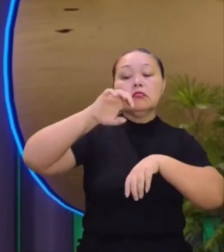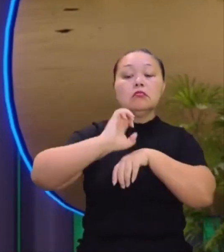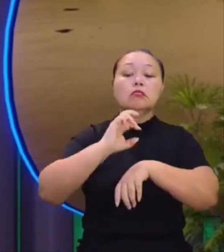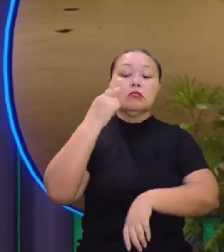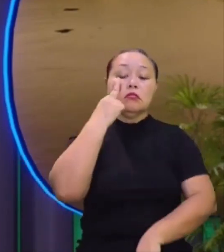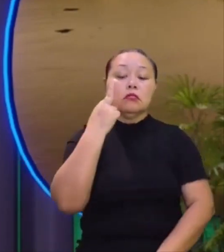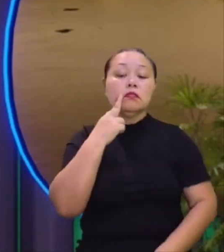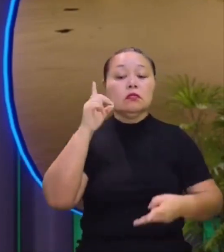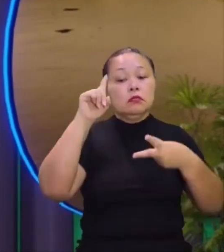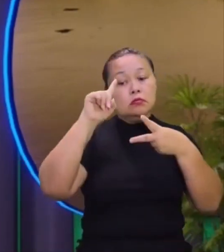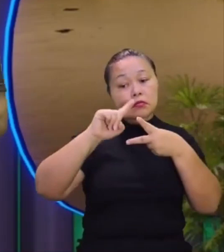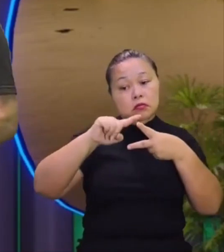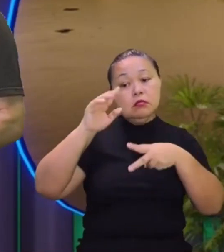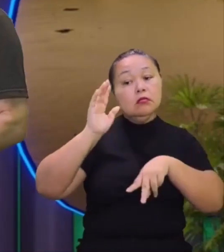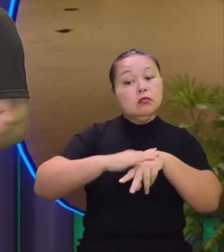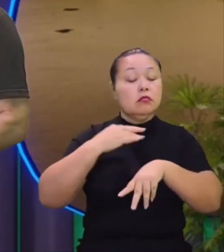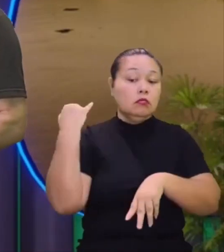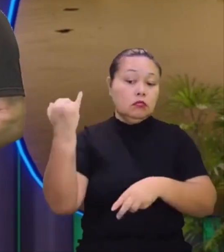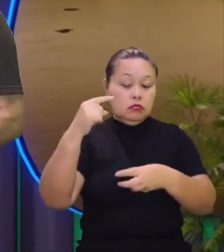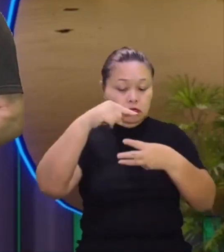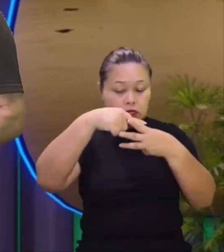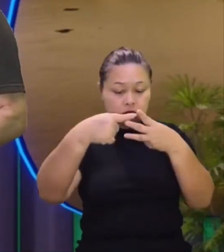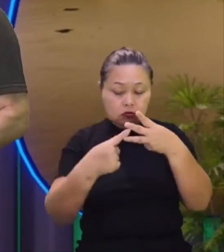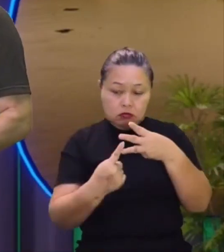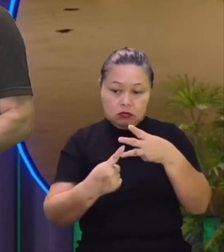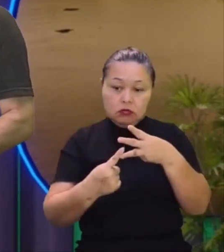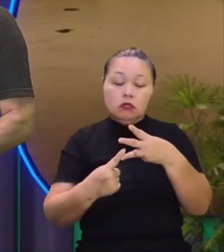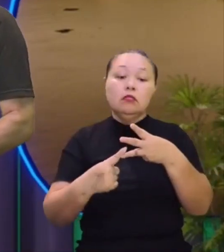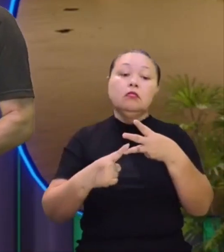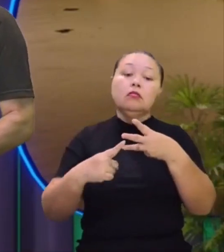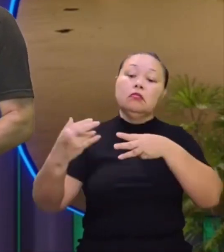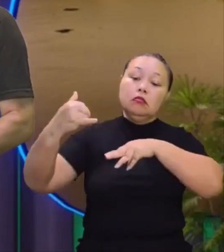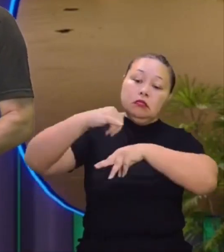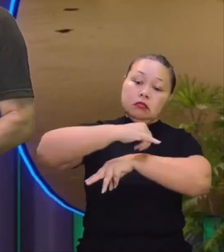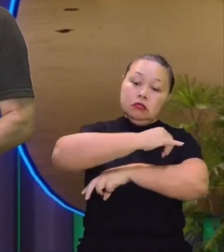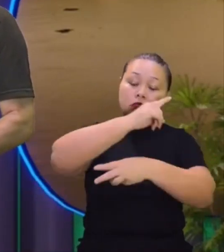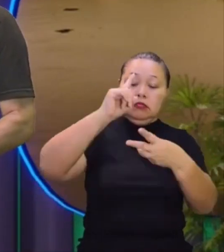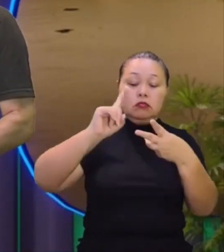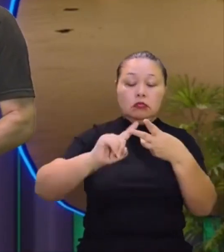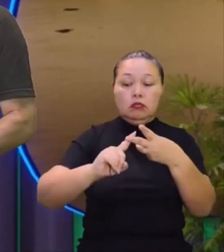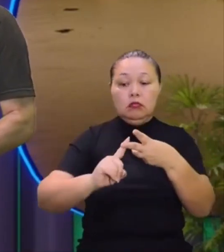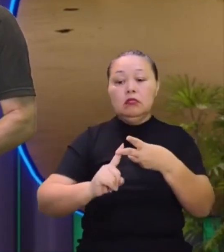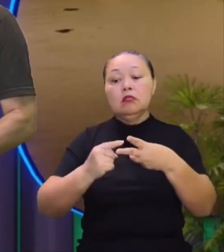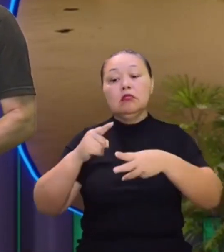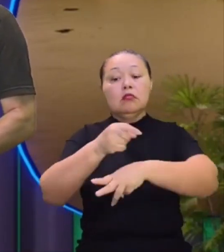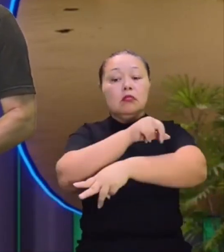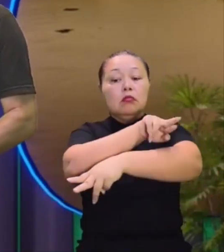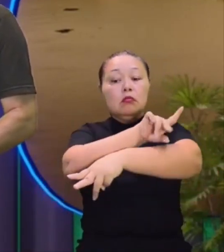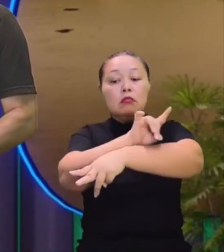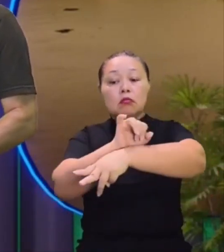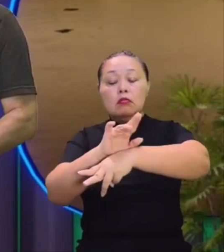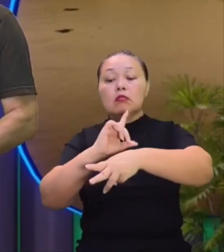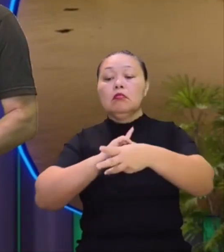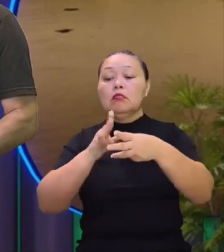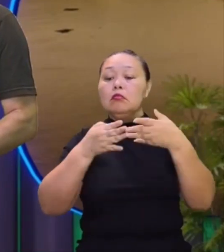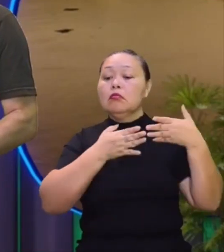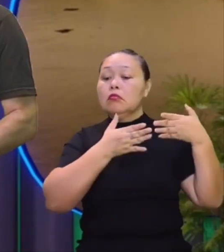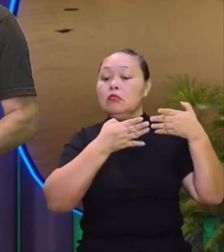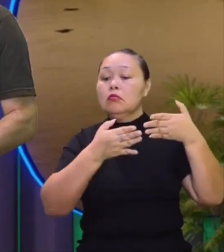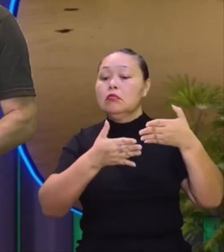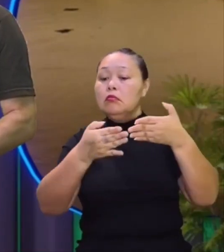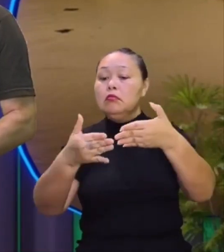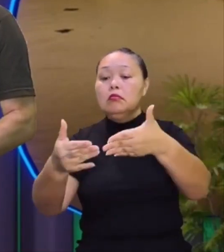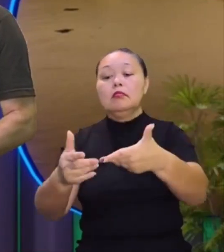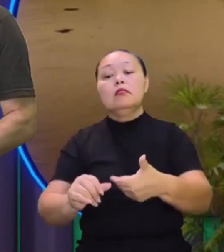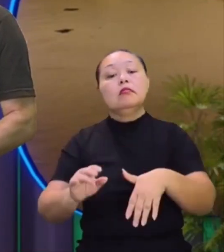estado de Rondônia, que é mais importante. Na verdade, são 3, né? Vamos colocar o aéreo, o rodoviário e o